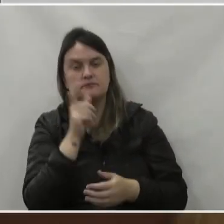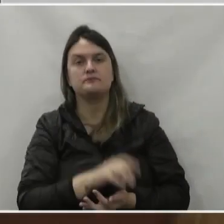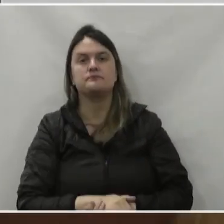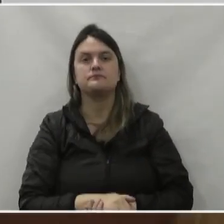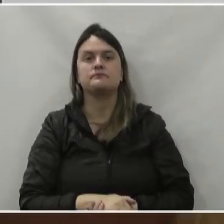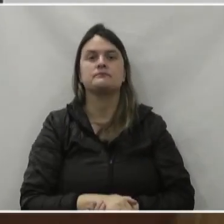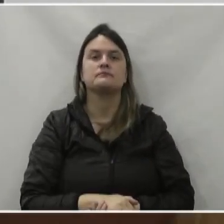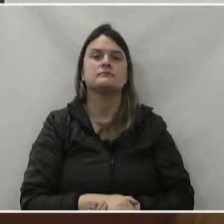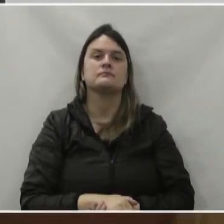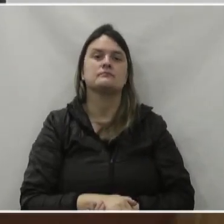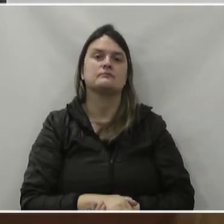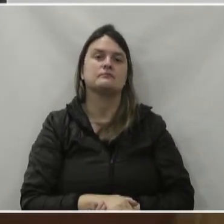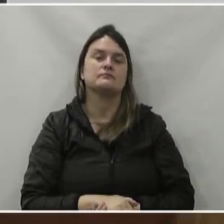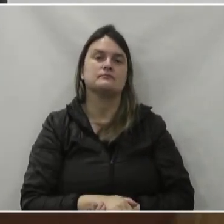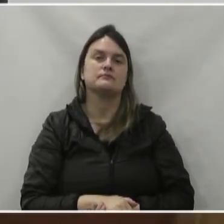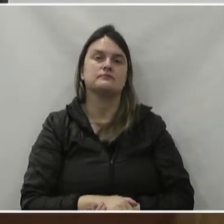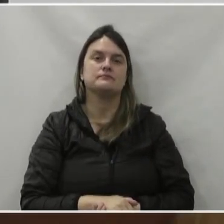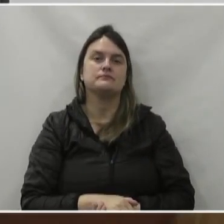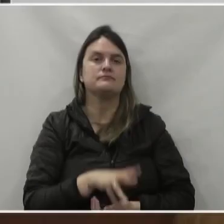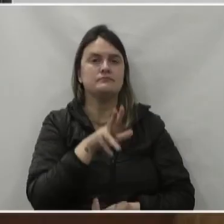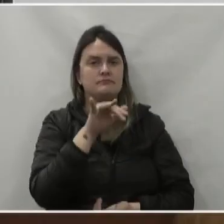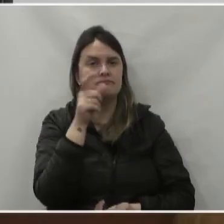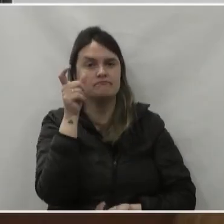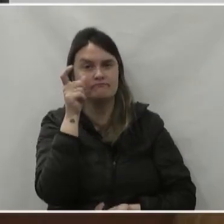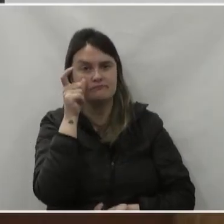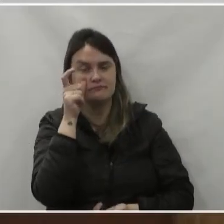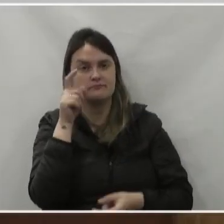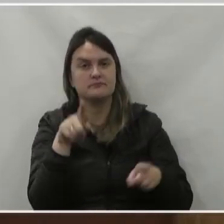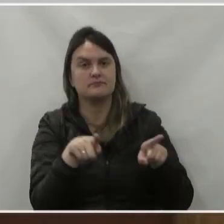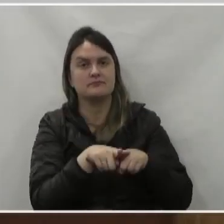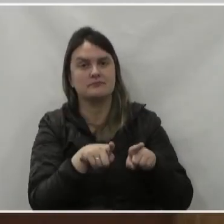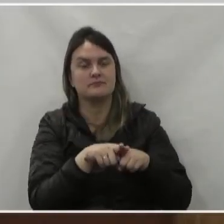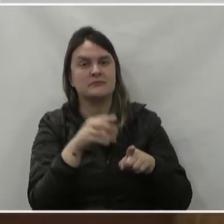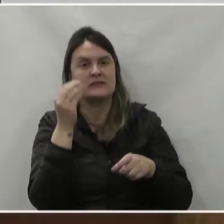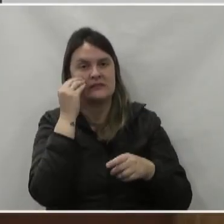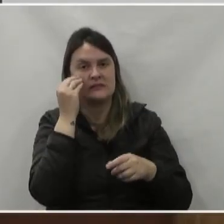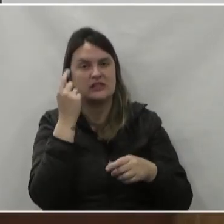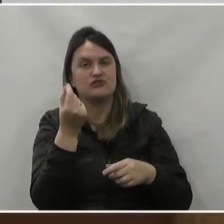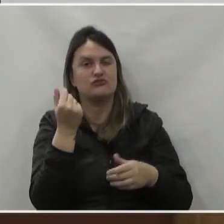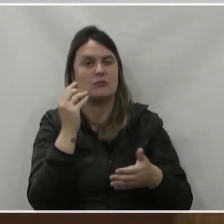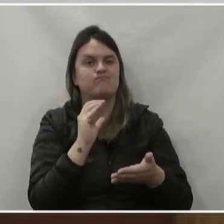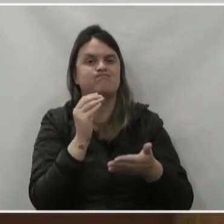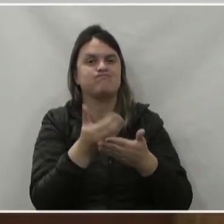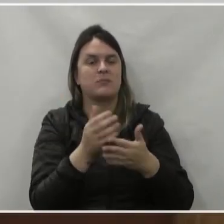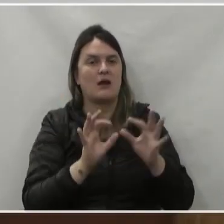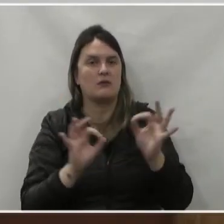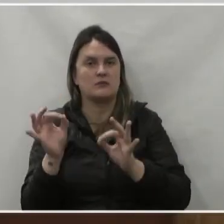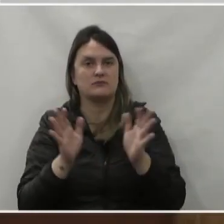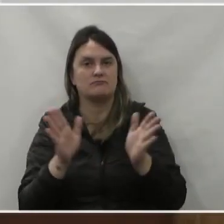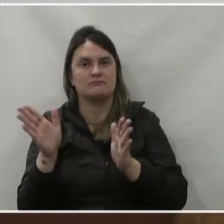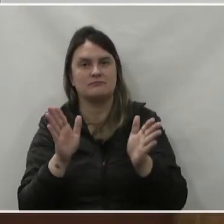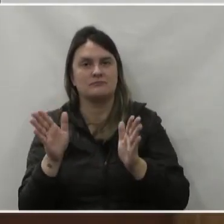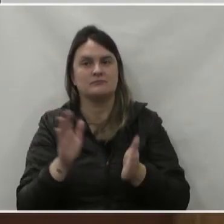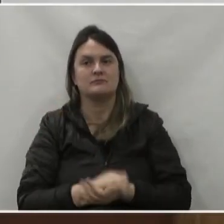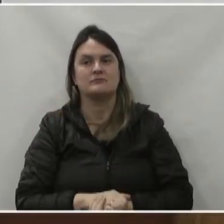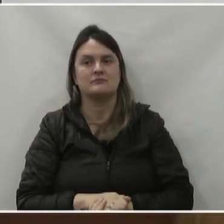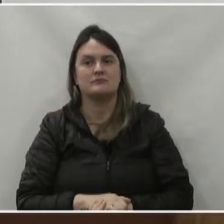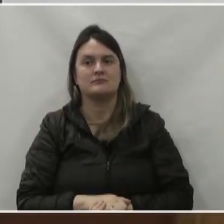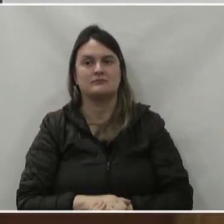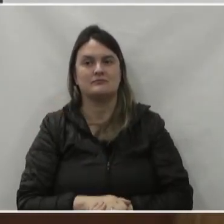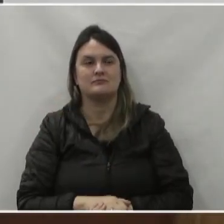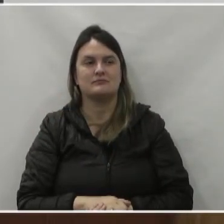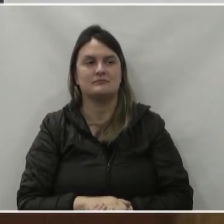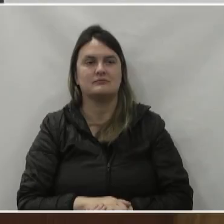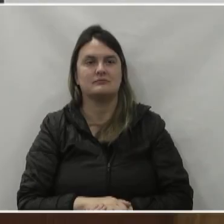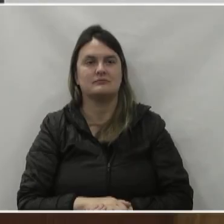competentes possam intervir ali e atrás de recursos também, né, deputado, vereador, para que possa melhorar